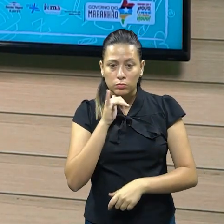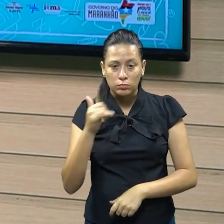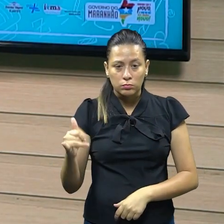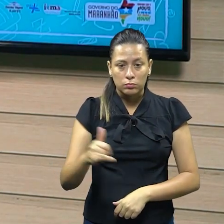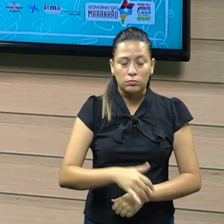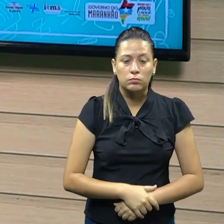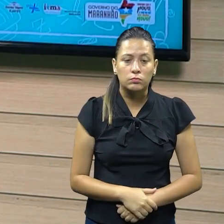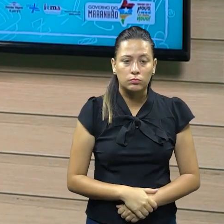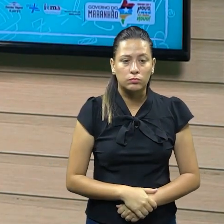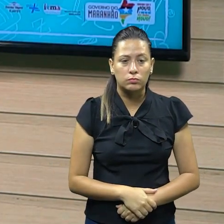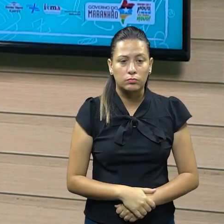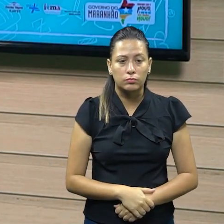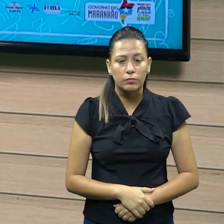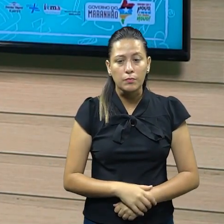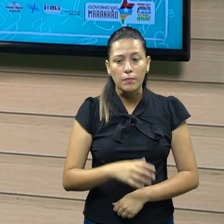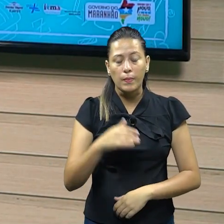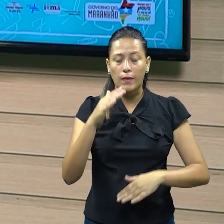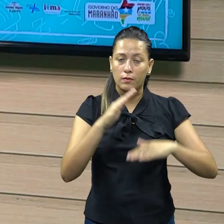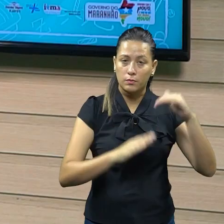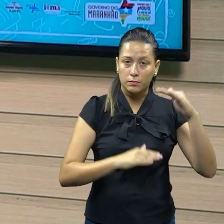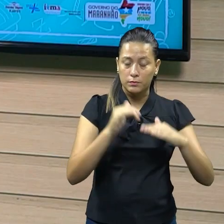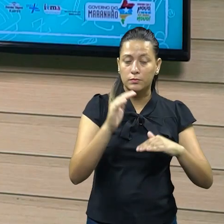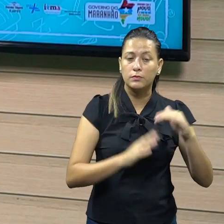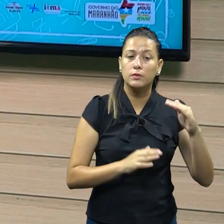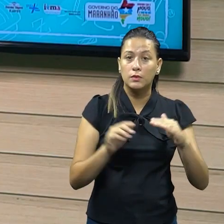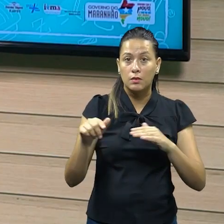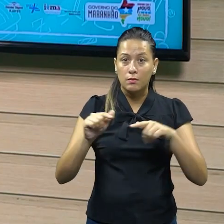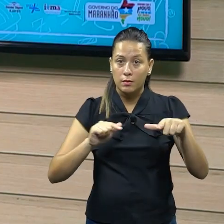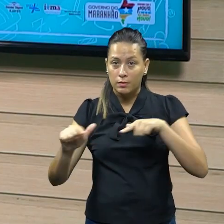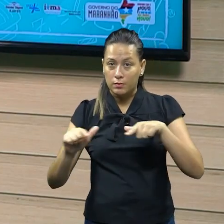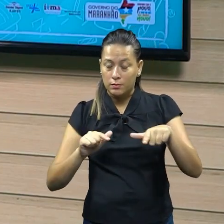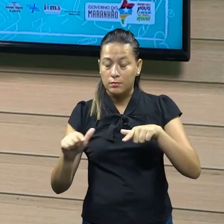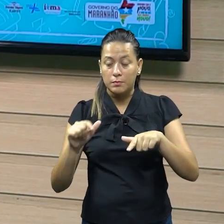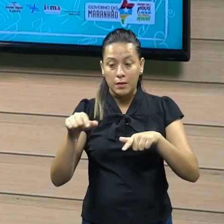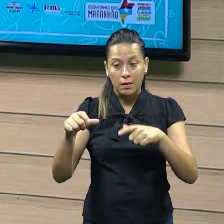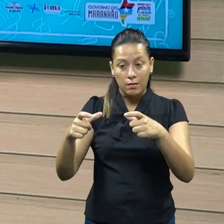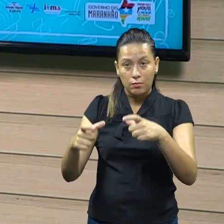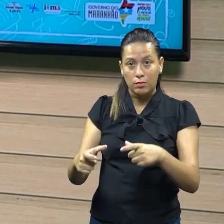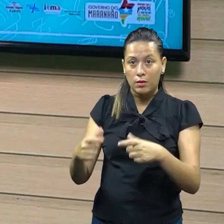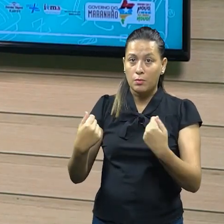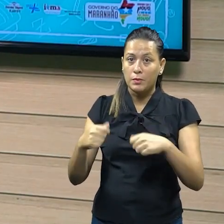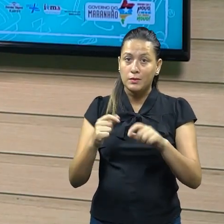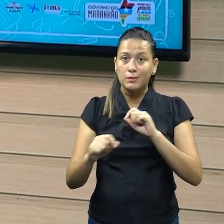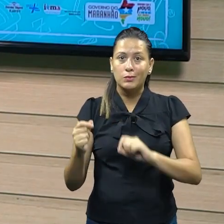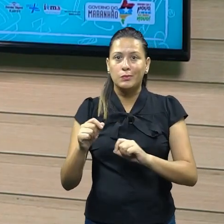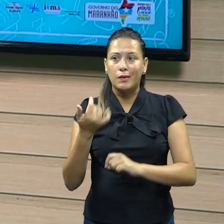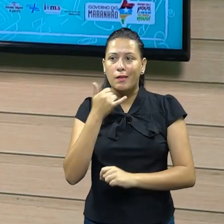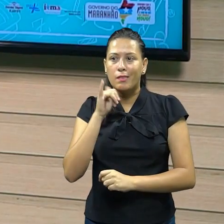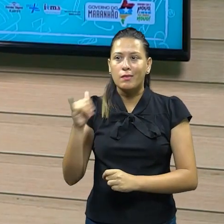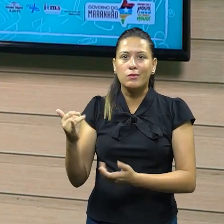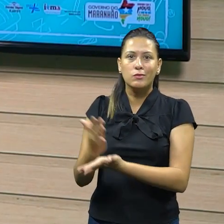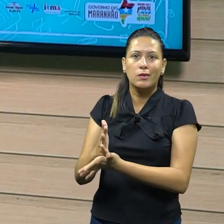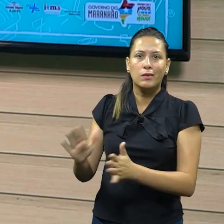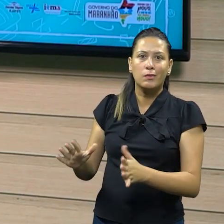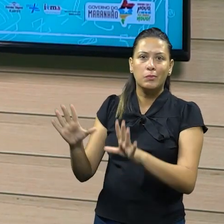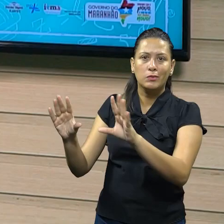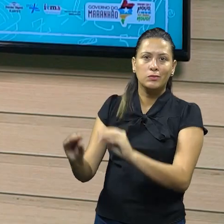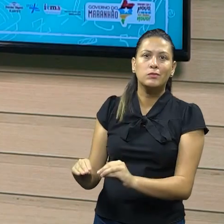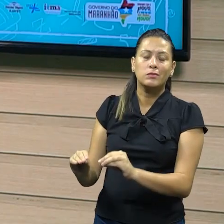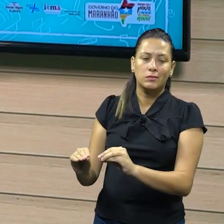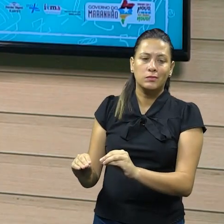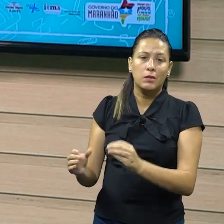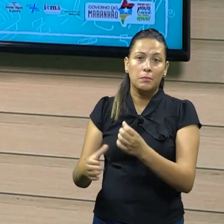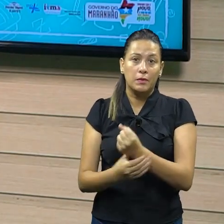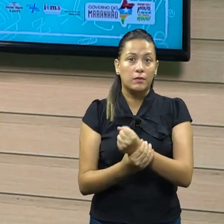Quando o funcionário for executar uma tarefa, ele tem que desenergizar o local onde ele vai trabalhar, para garantir